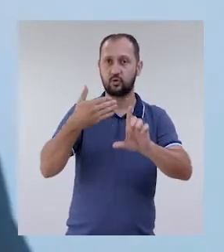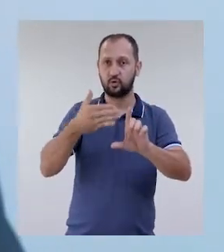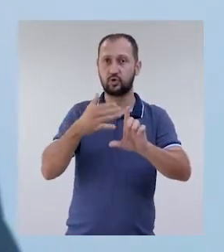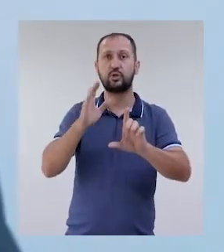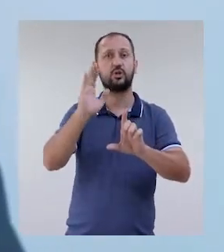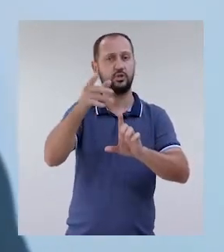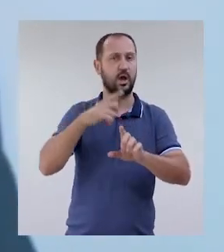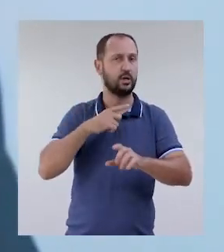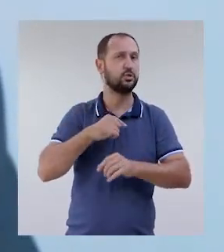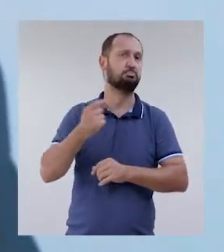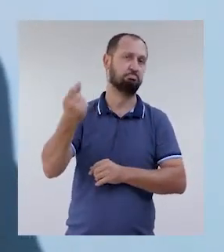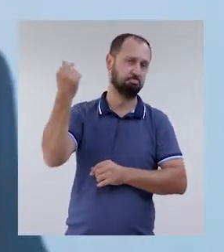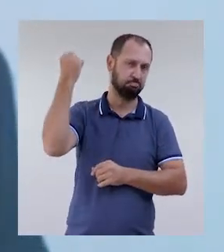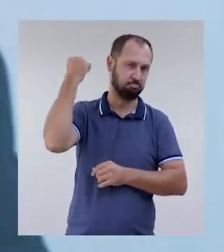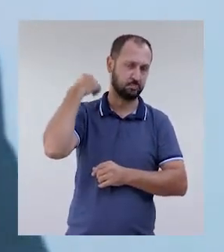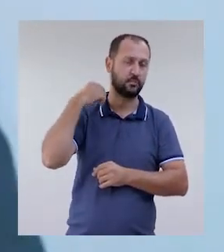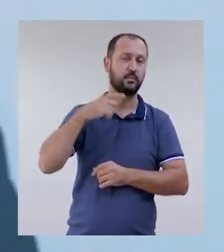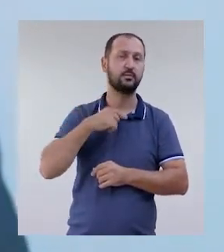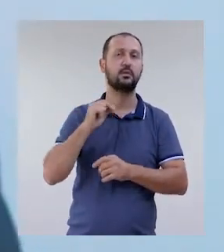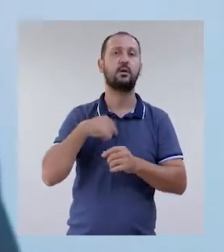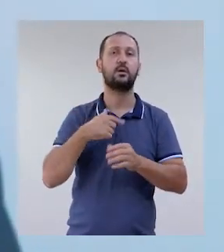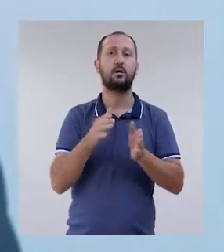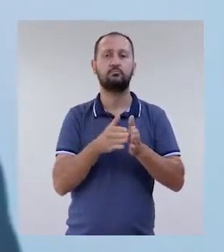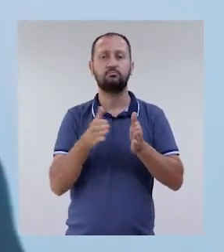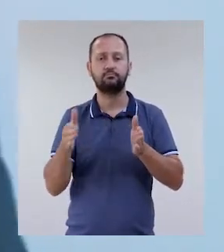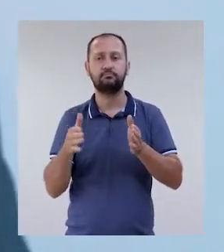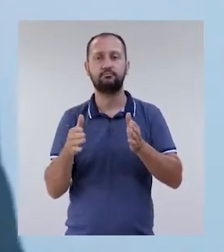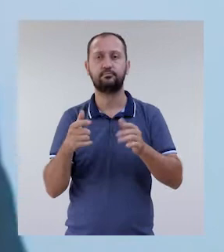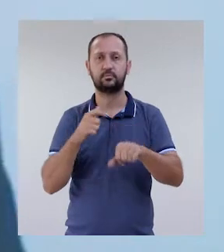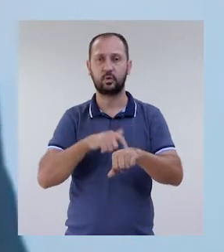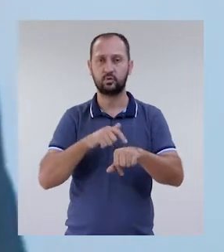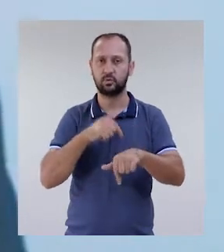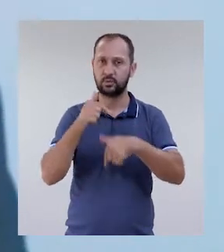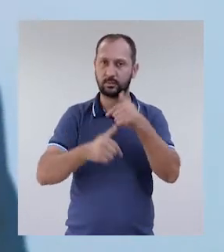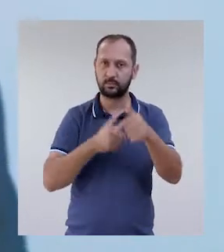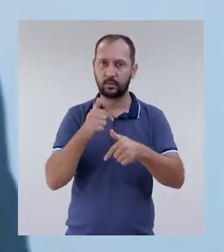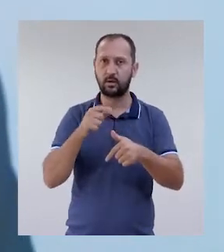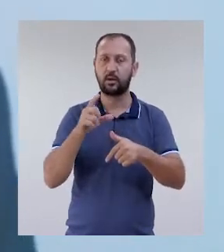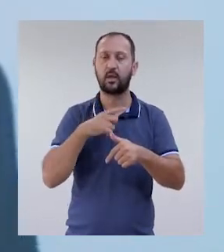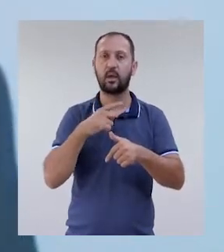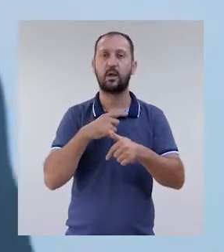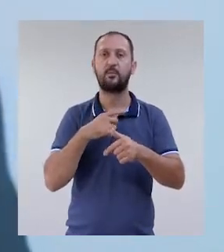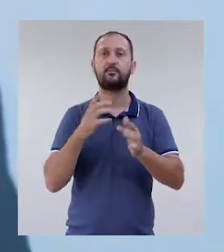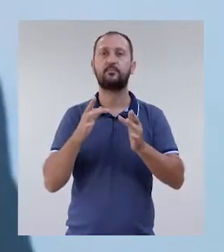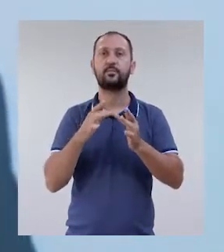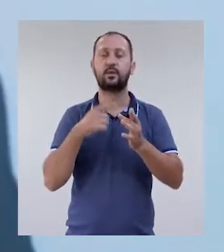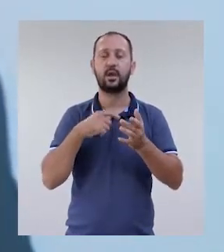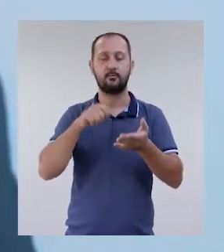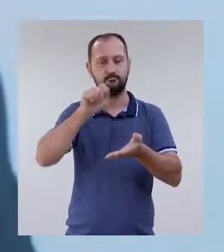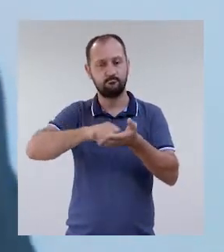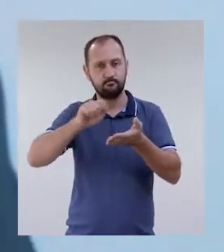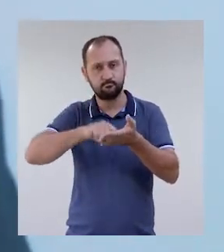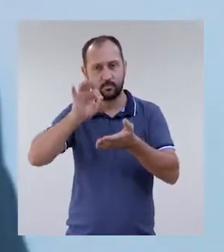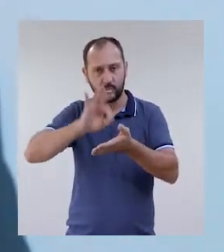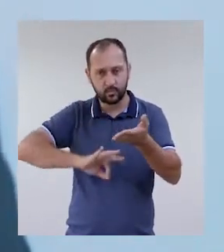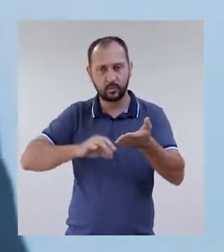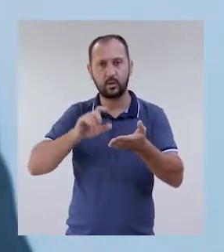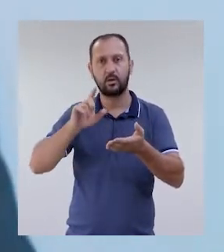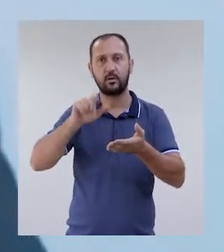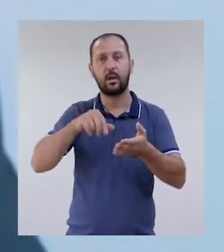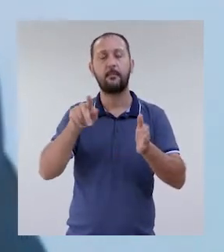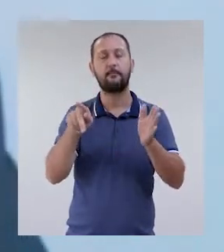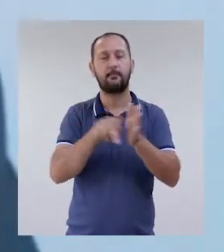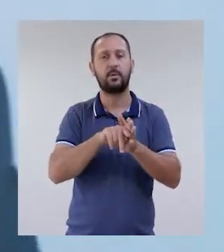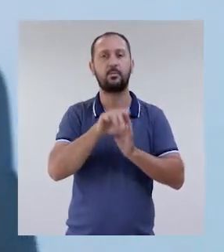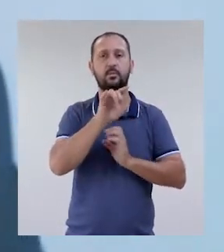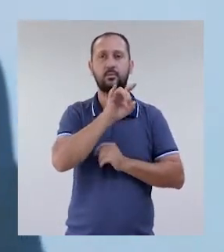modalidade que já existia, né? Existe um pedaço do nosso trabalho que diz respeito a despachos e a decisões